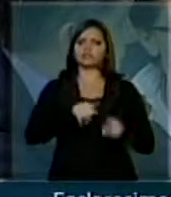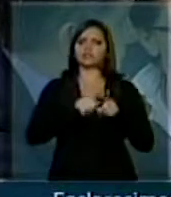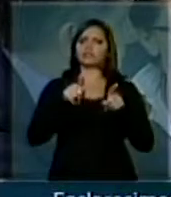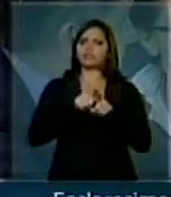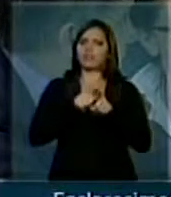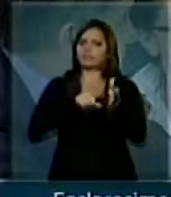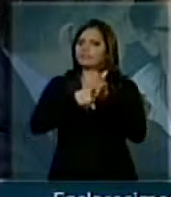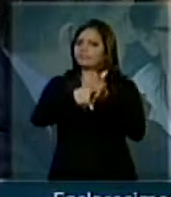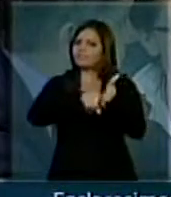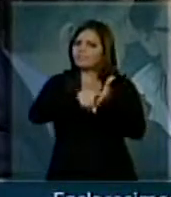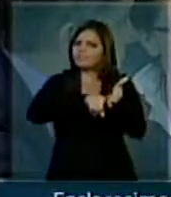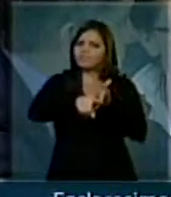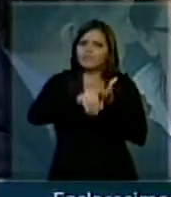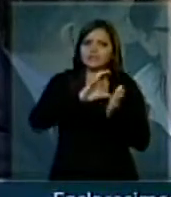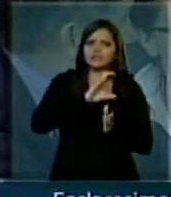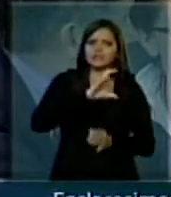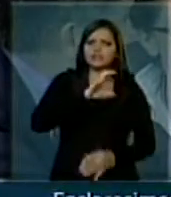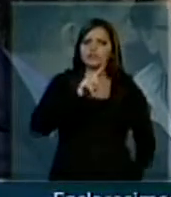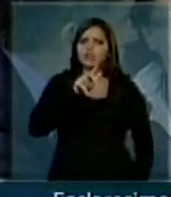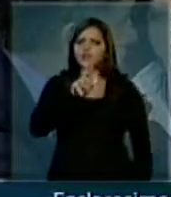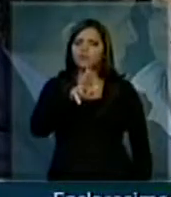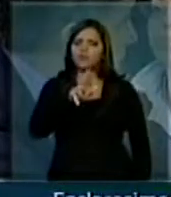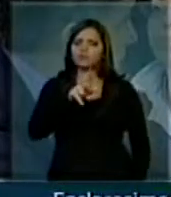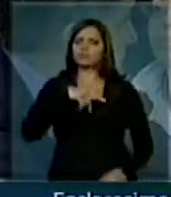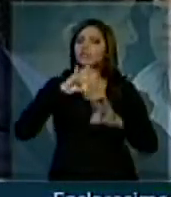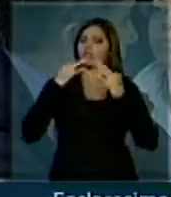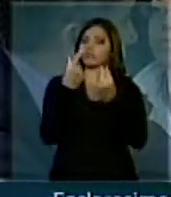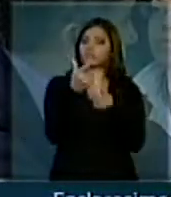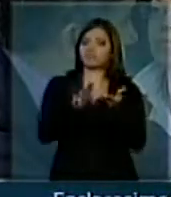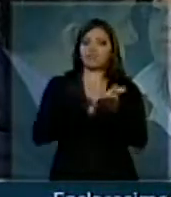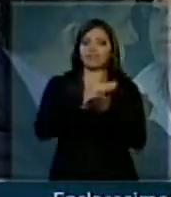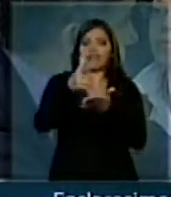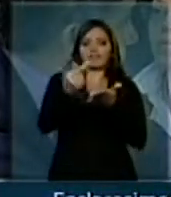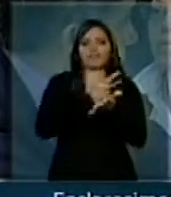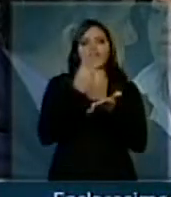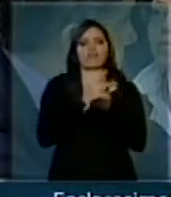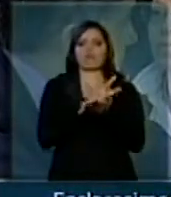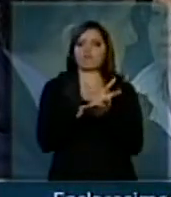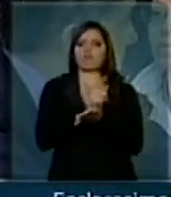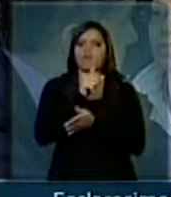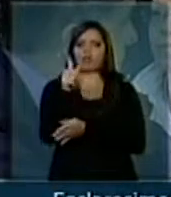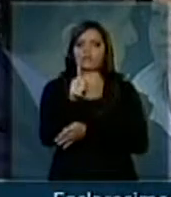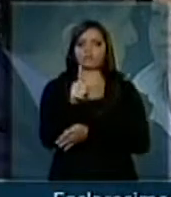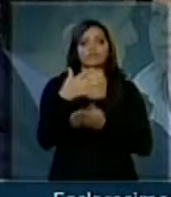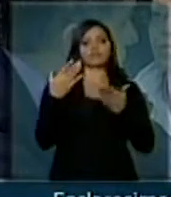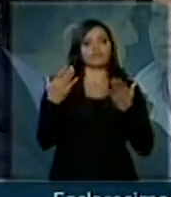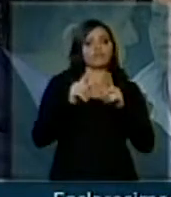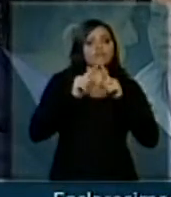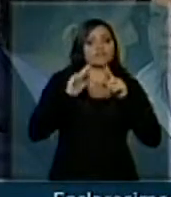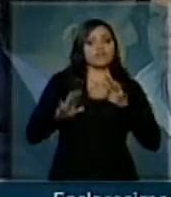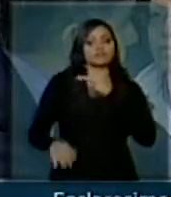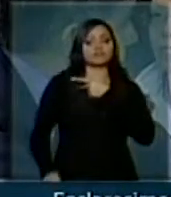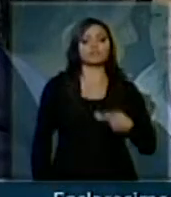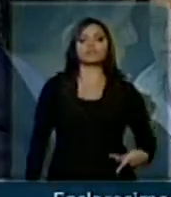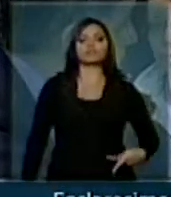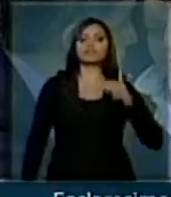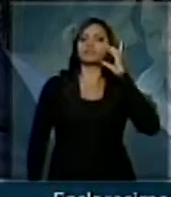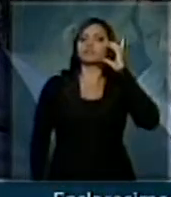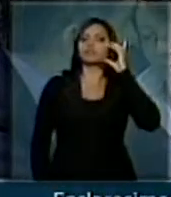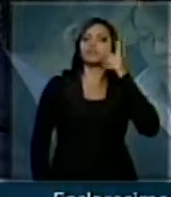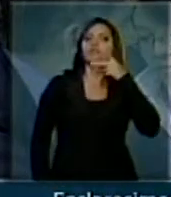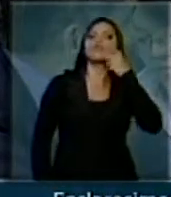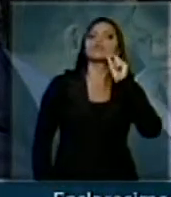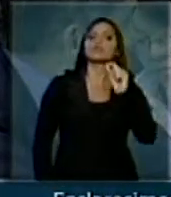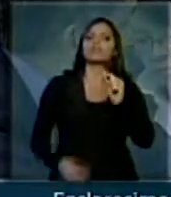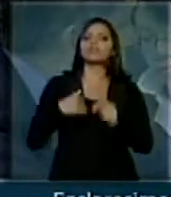TCU, e de que não há irregularidades no órgão. Por outro lado, a presidente Dilma, no dia 2 de julho, determinou